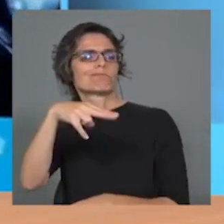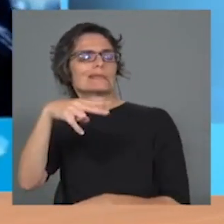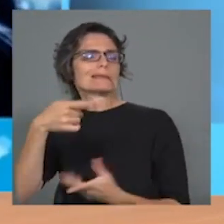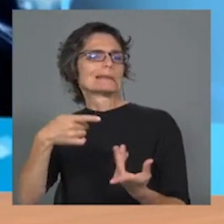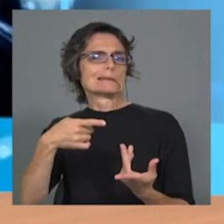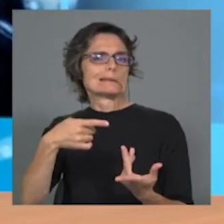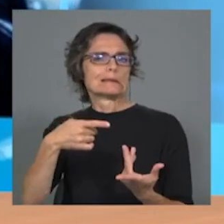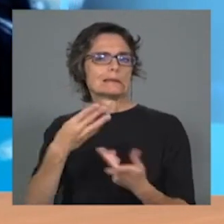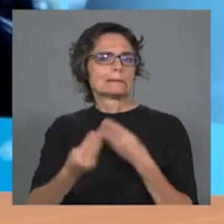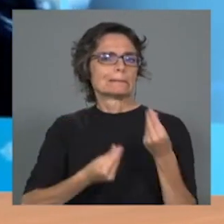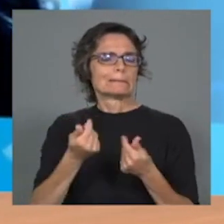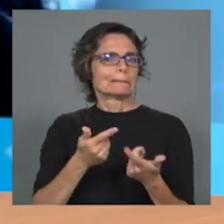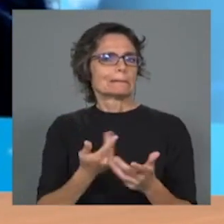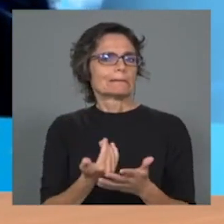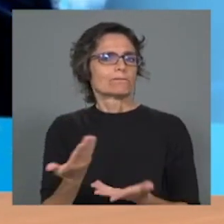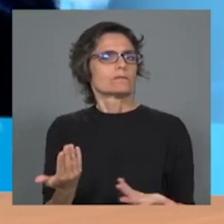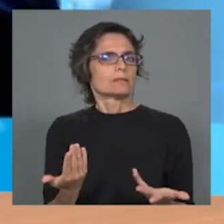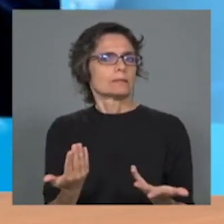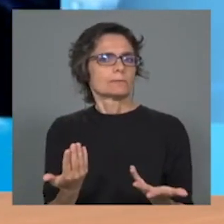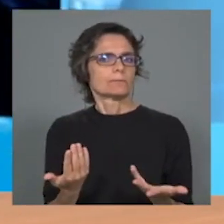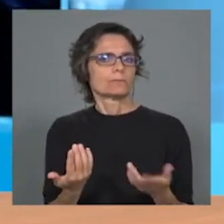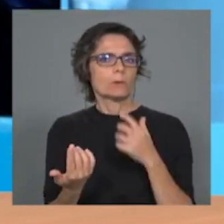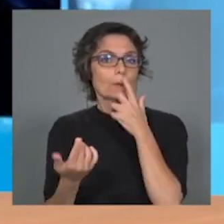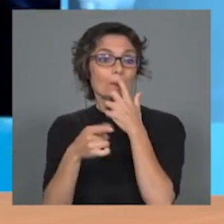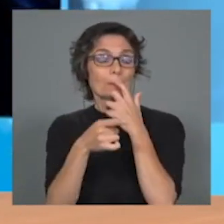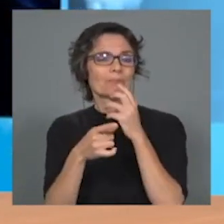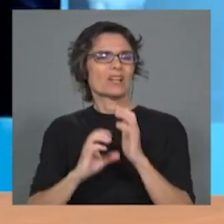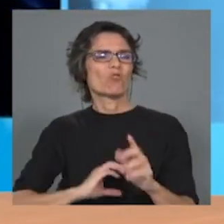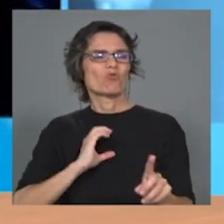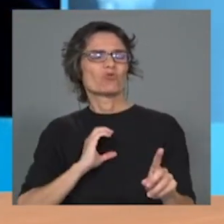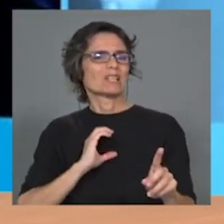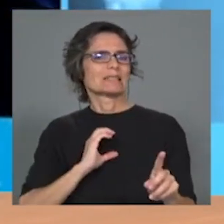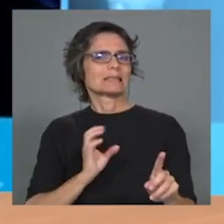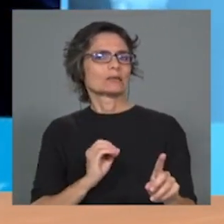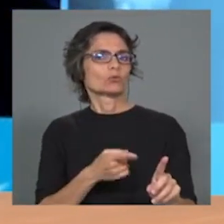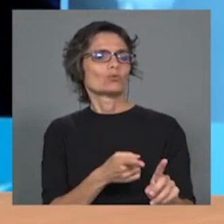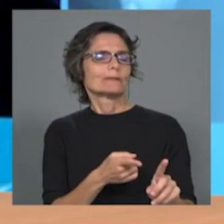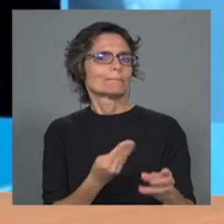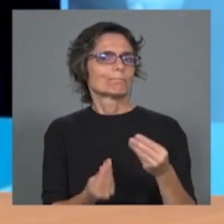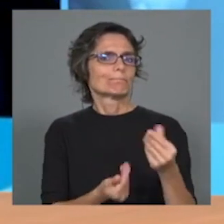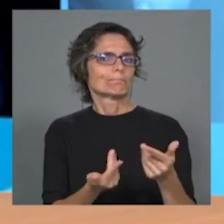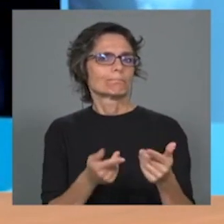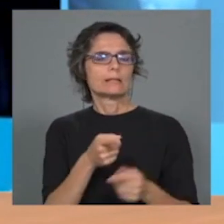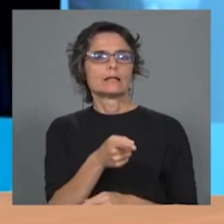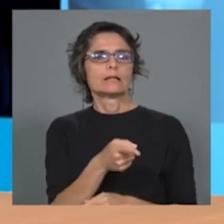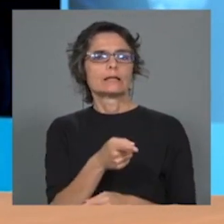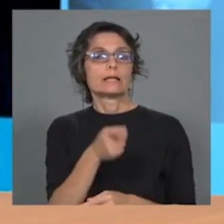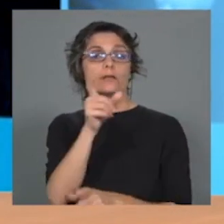nessa linha. E, portanto, há uma certa descredibilização, o que leva a que as